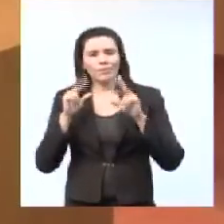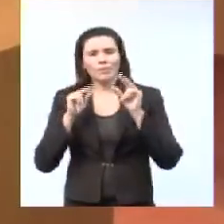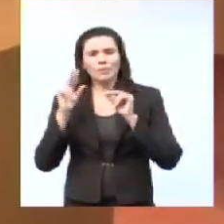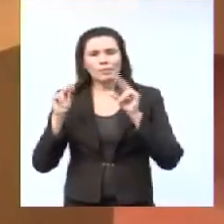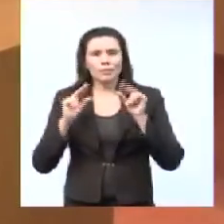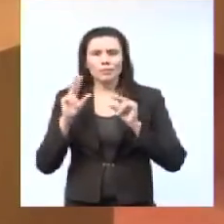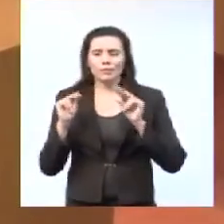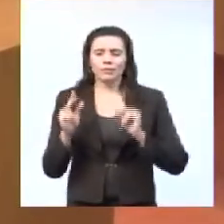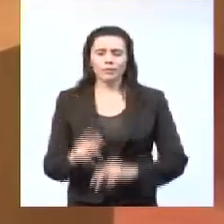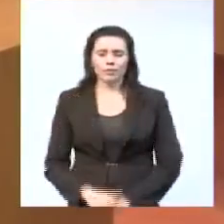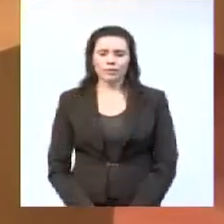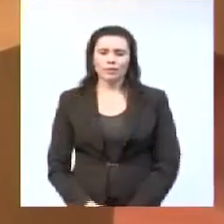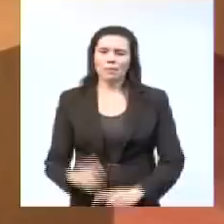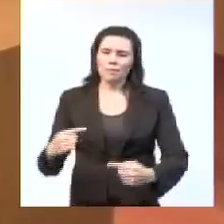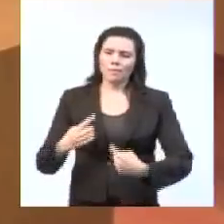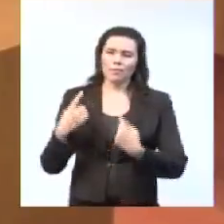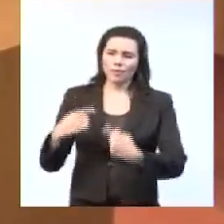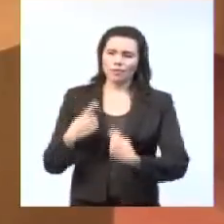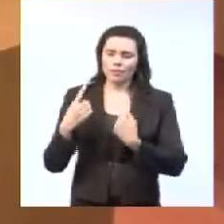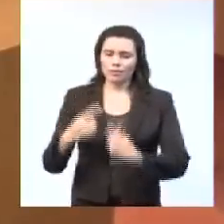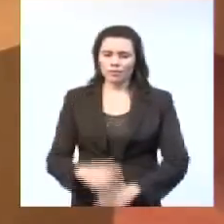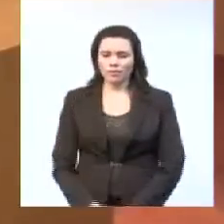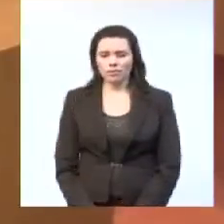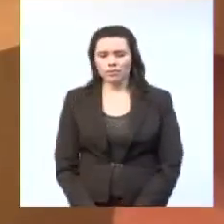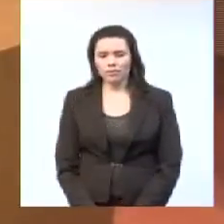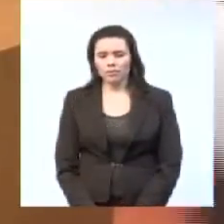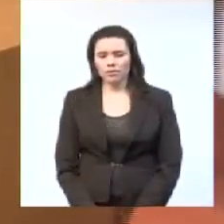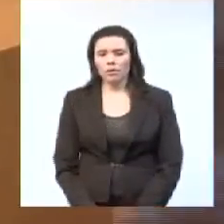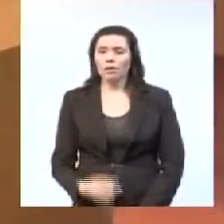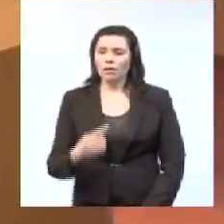PMDB, eu fico muito tranquilo